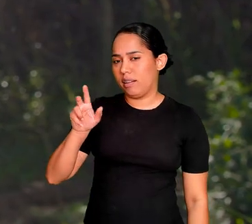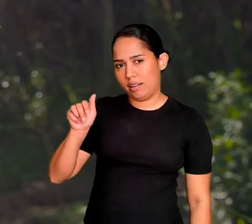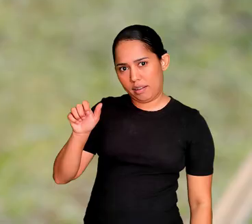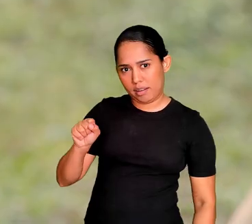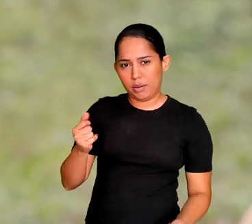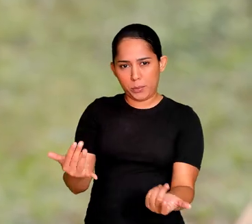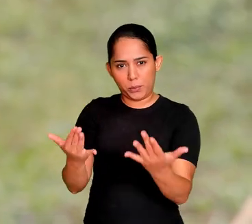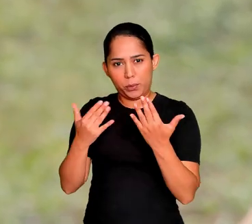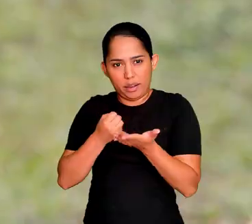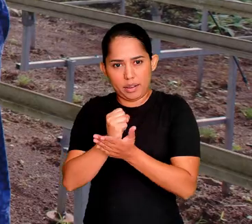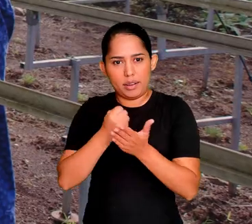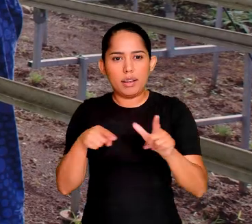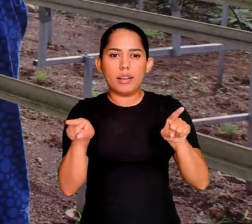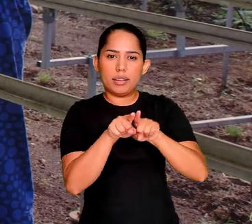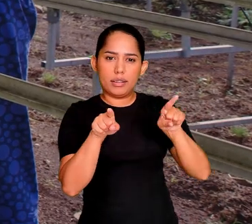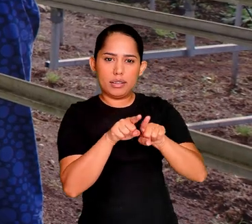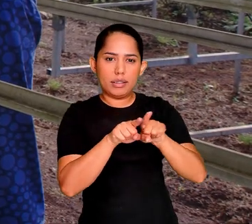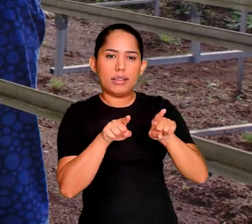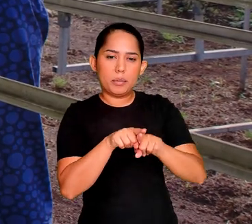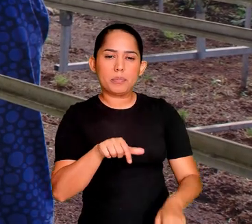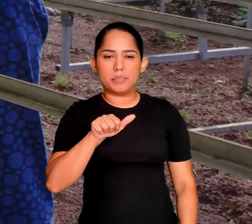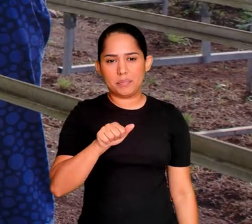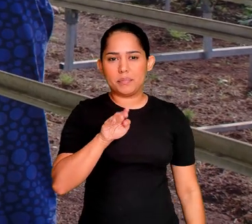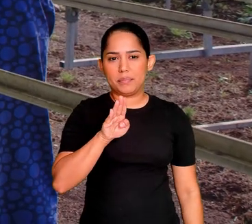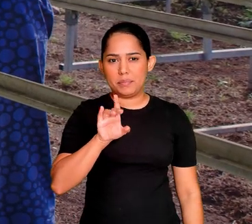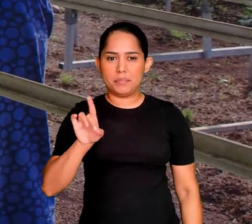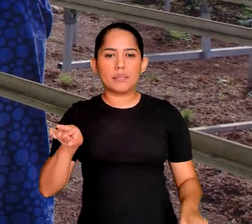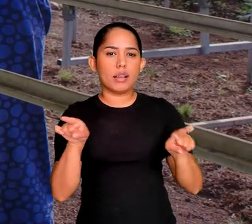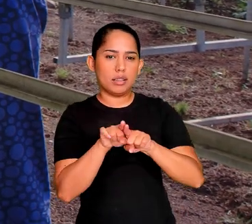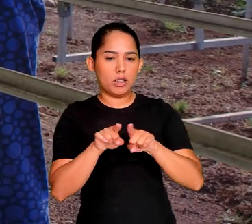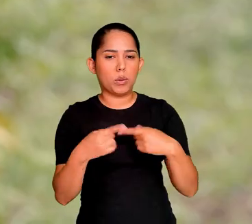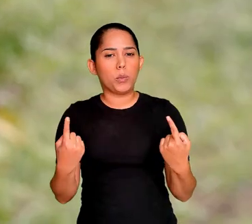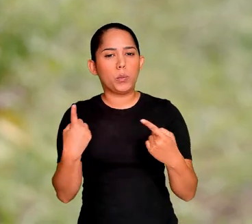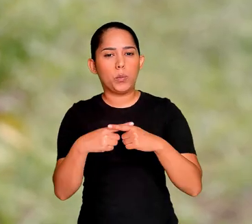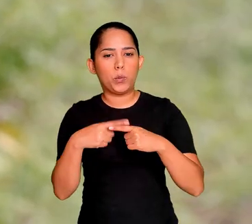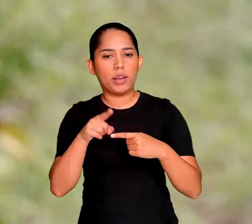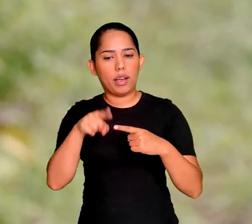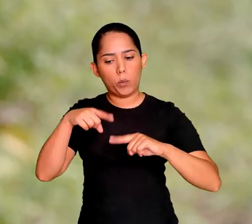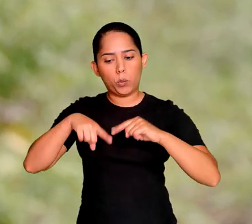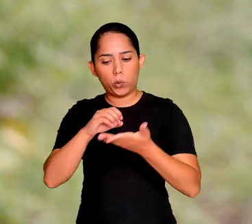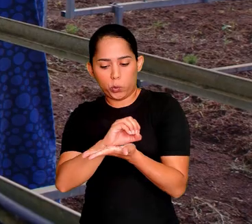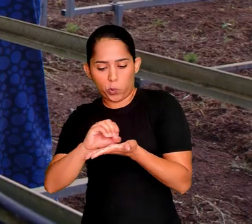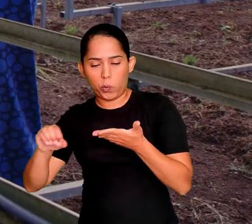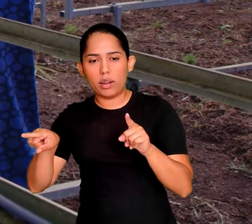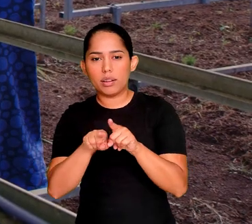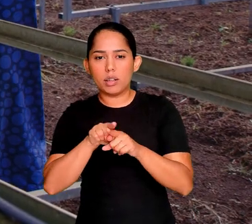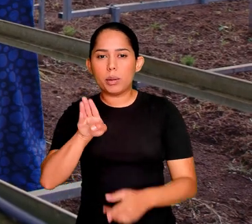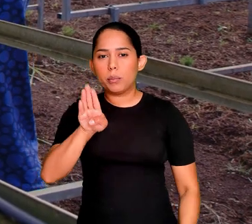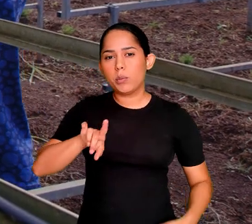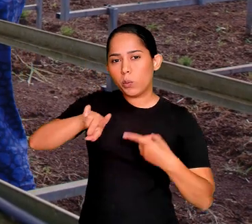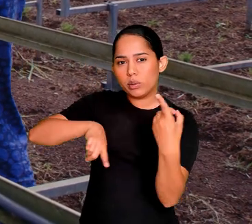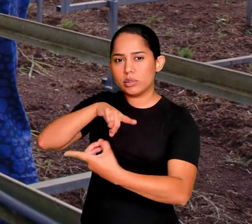gente certificou pela BD também. A Associação Biodinâmica do Brasil certificou com produto orgânico e biodinâmico, né? Sim. E é